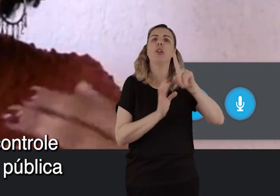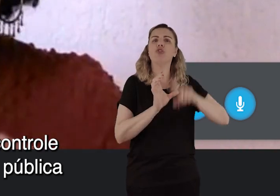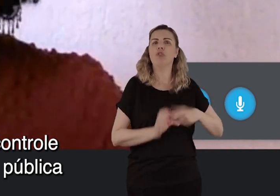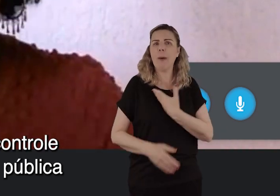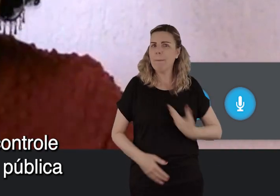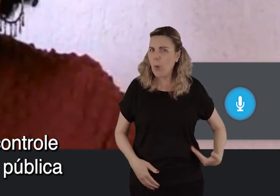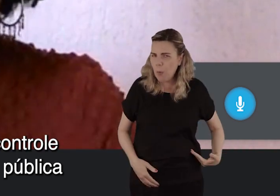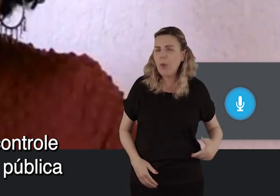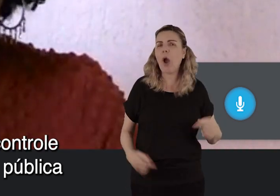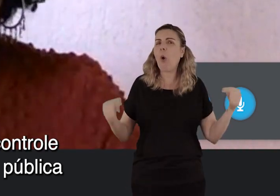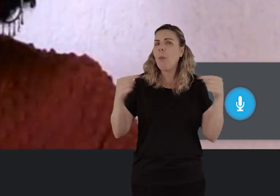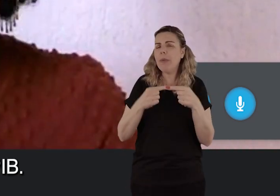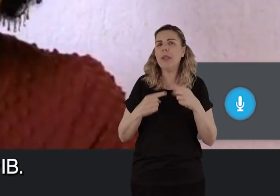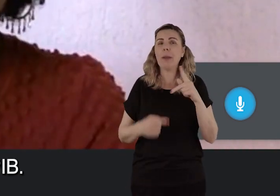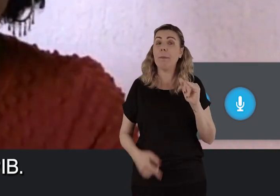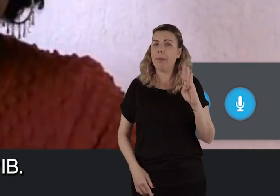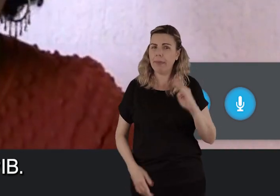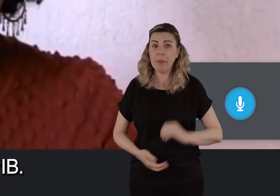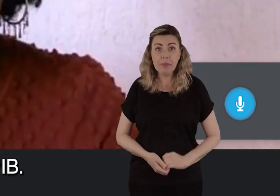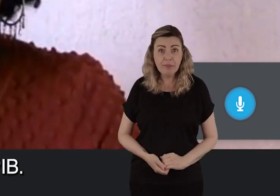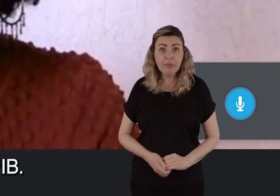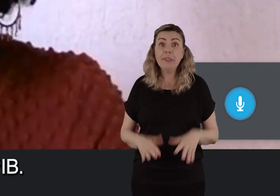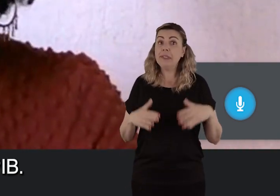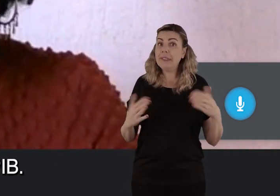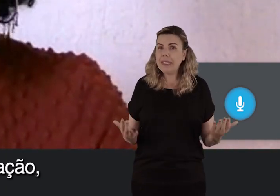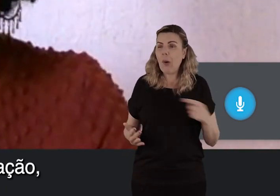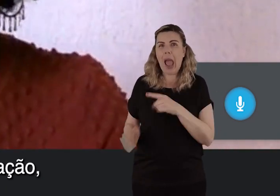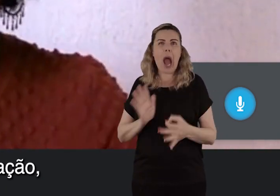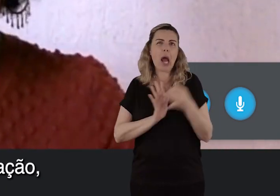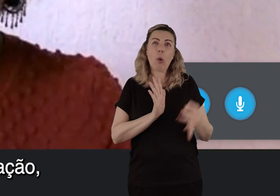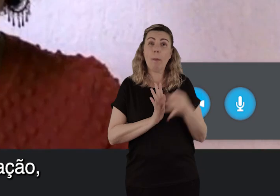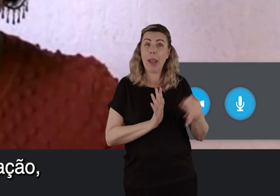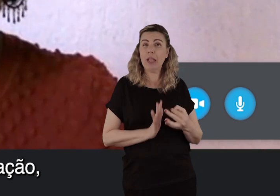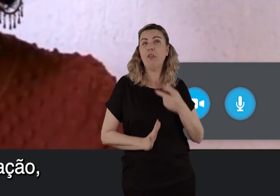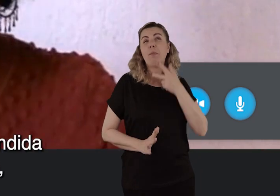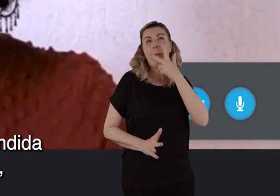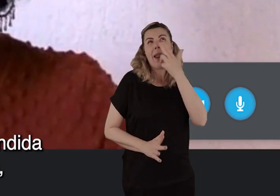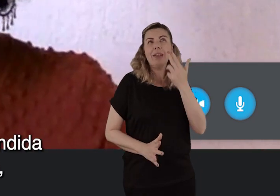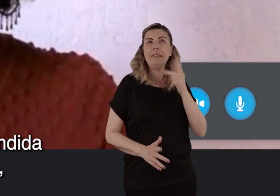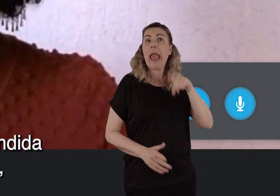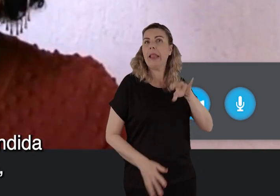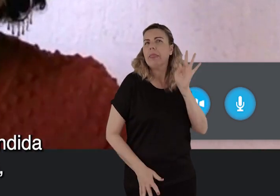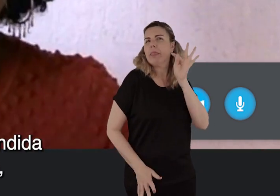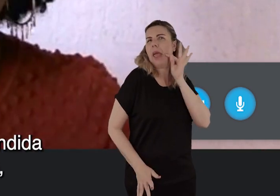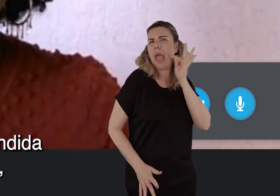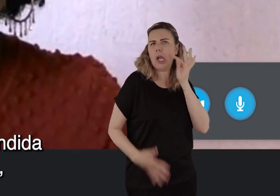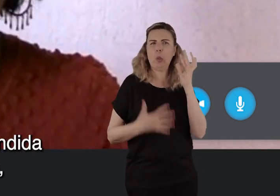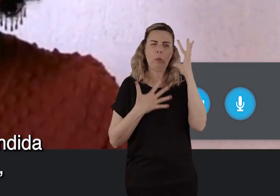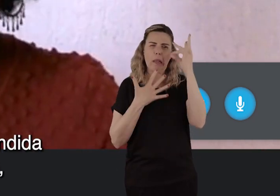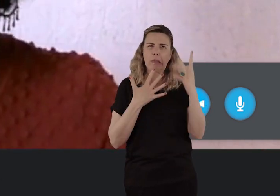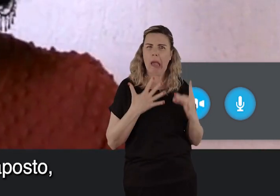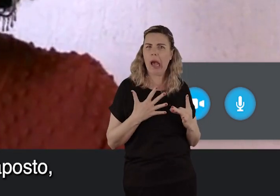controle do crescimento da dívida pública muito coerente com o tamanho do PIB, né? Então, essa argumentação, que muitas vezes é vendida como